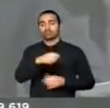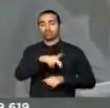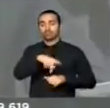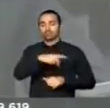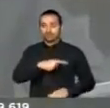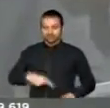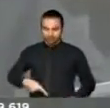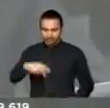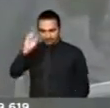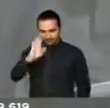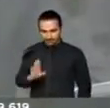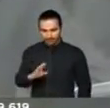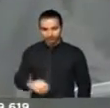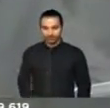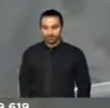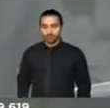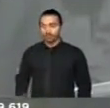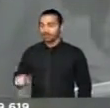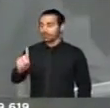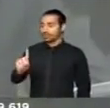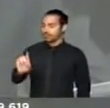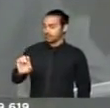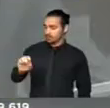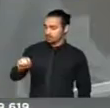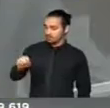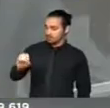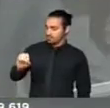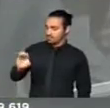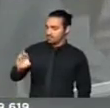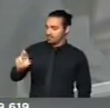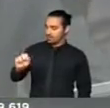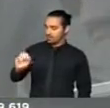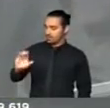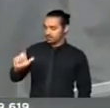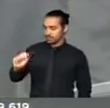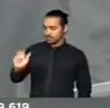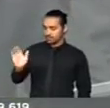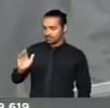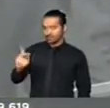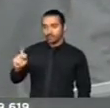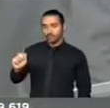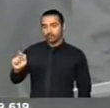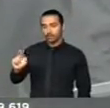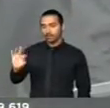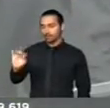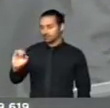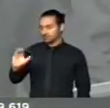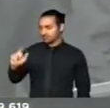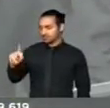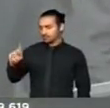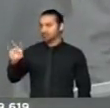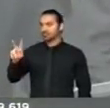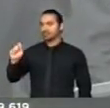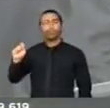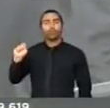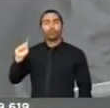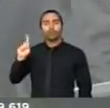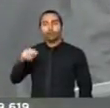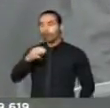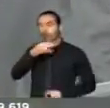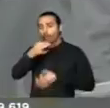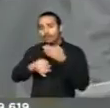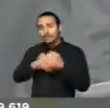nação. Democracia participativa se faz ao longo do mandato, durante os 4 anos. Por